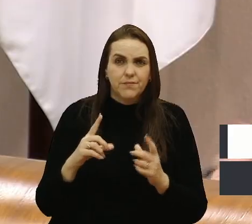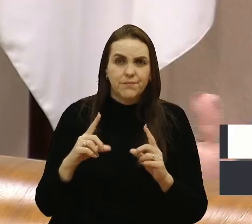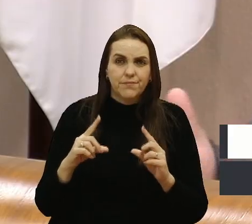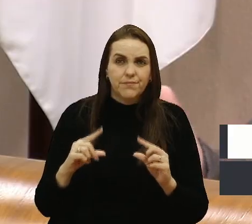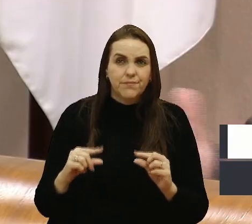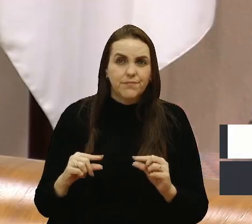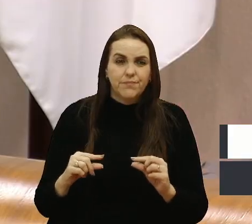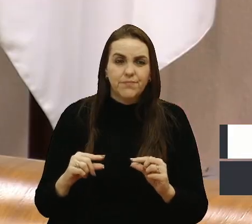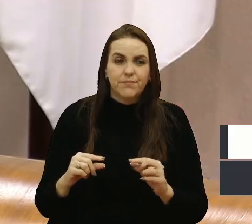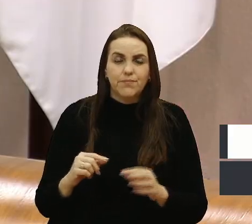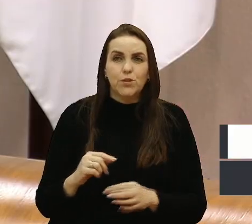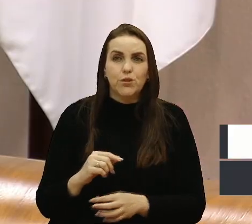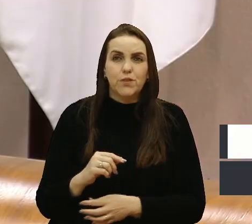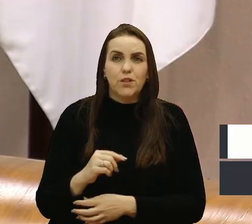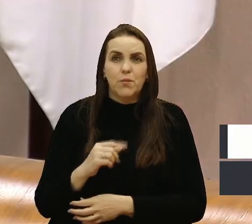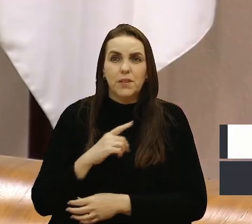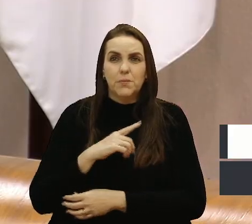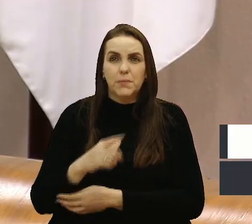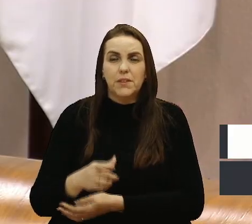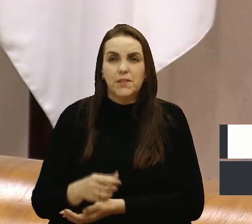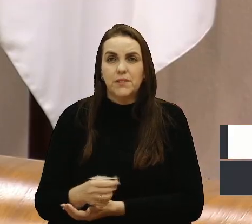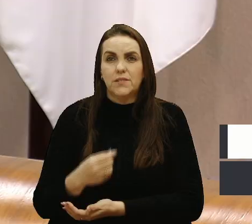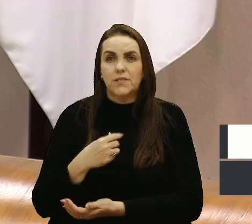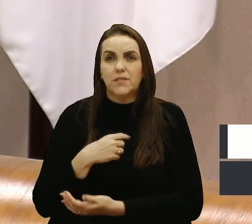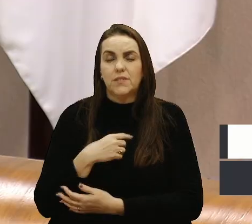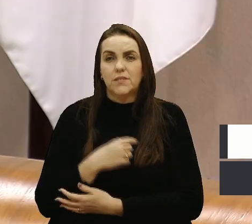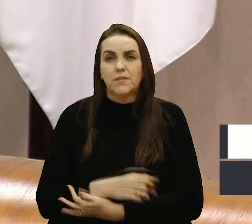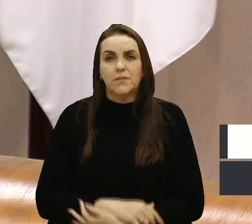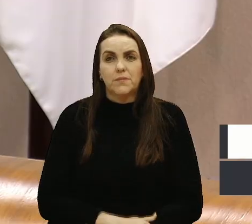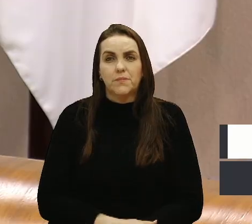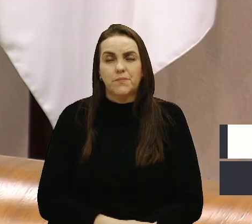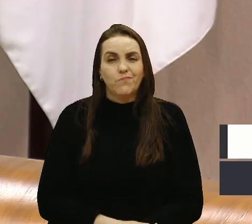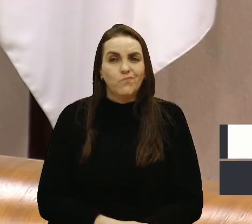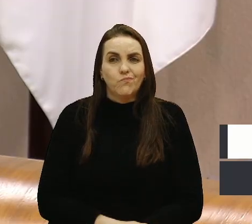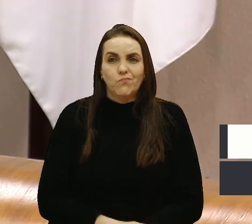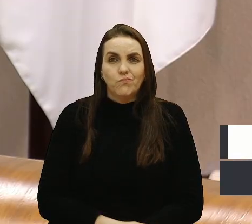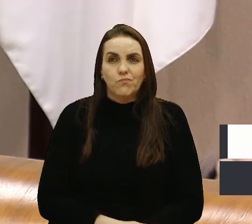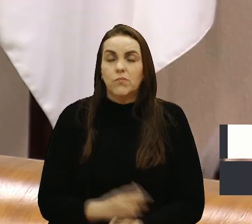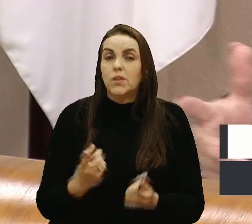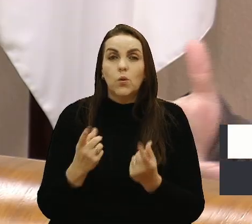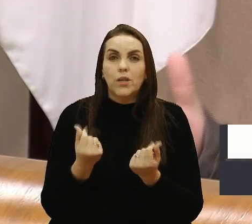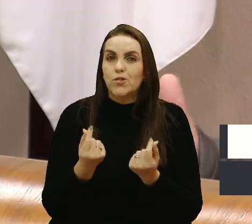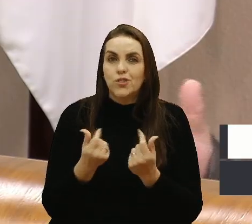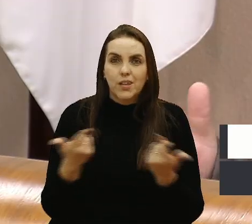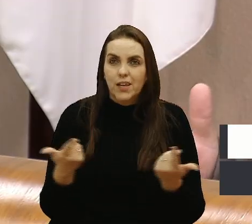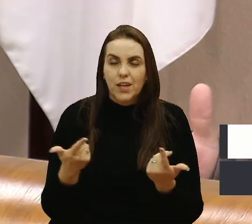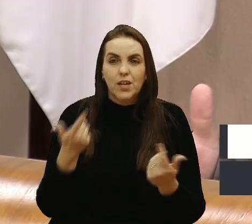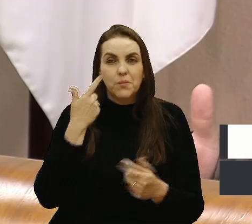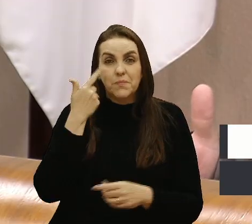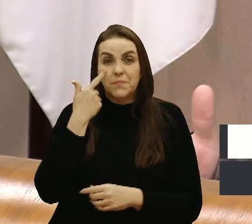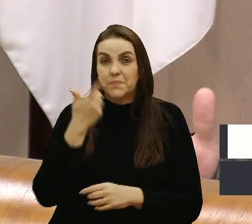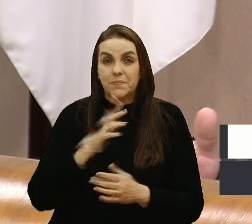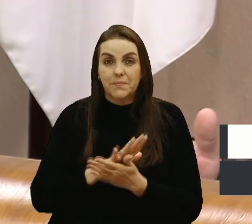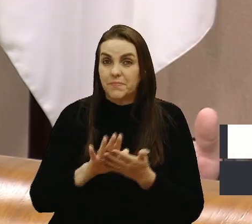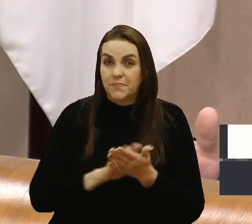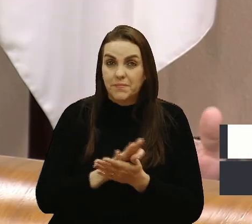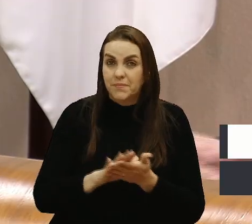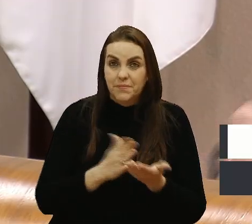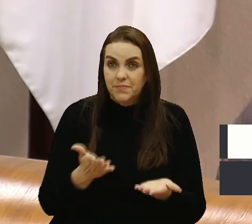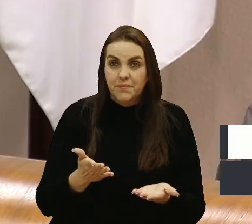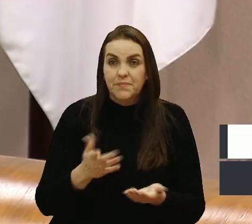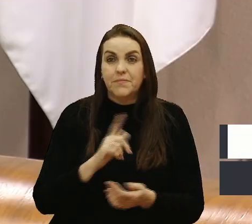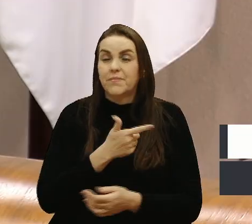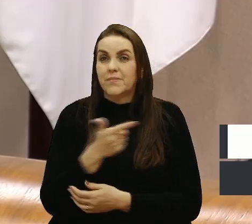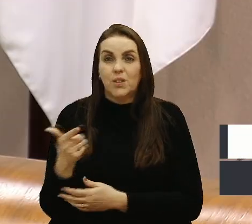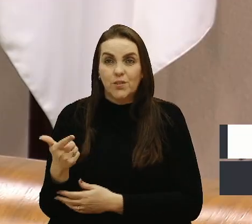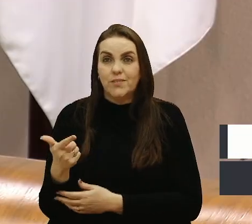pagamento. Como é que vai reduzir a folha de pagamento? Não tem capital para promover o desligamento de ninguém, não tem